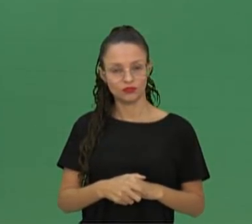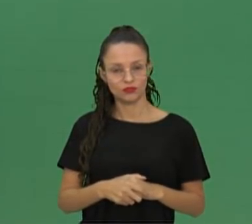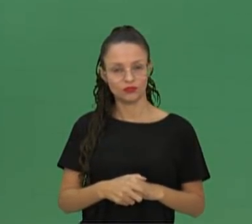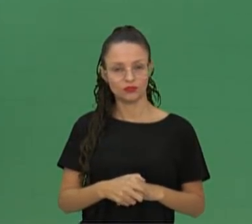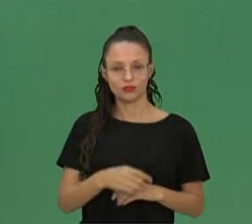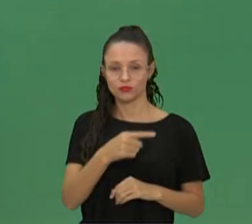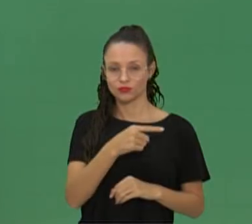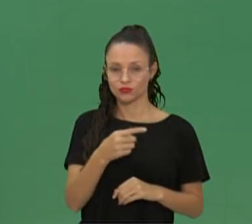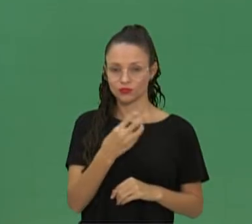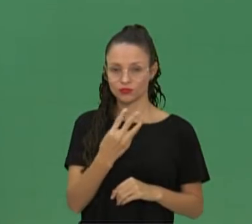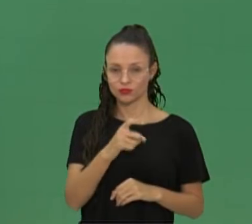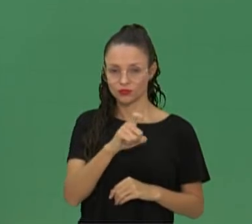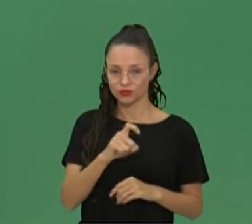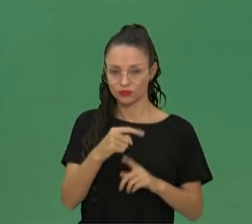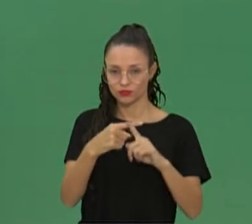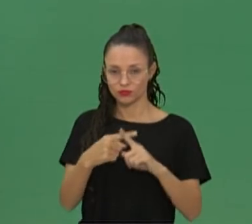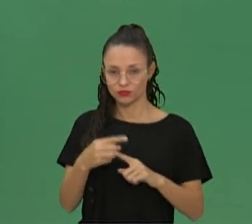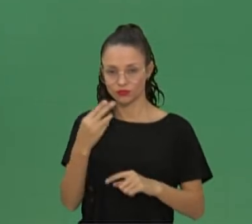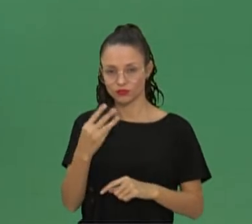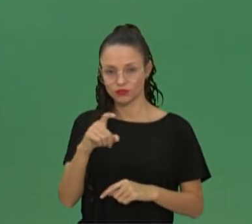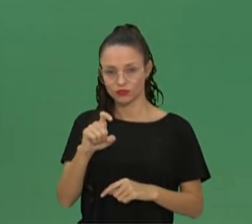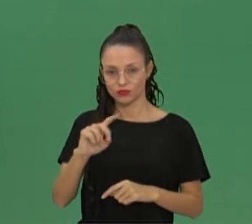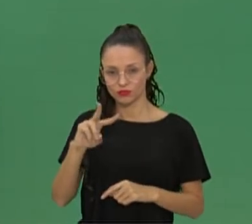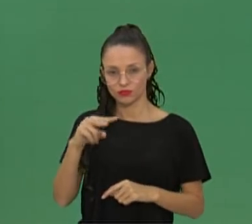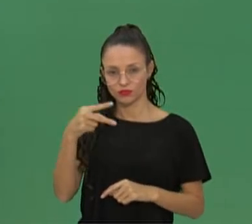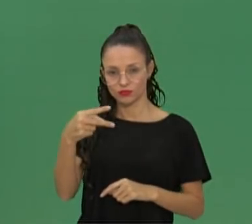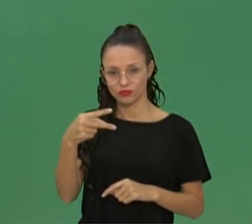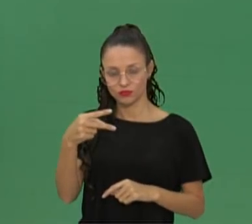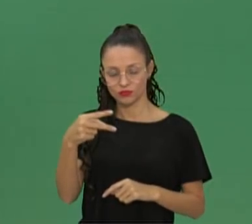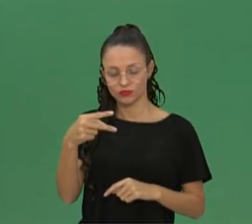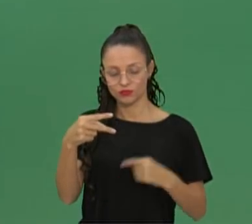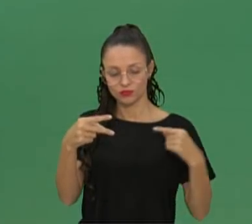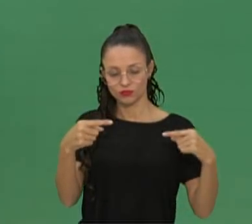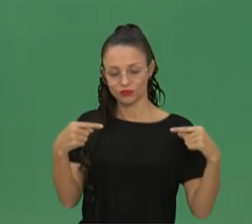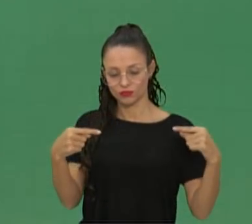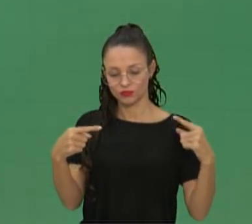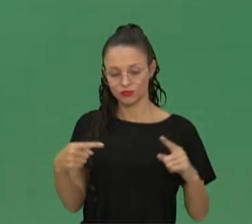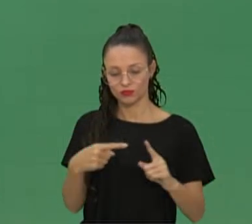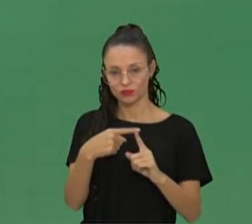menos 3x vezes 3x ao quadrado, menos com mais dá menos,